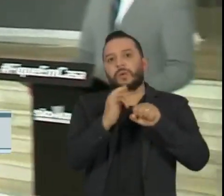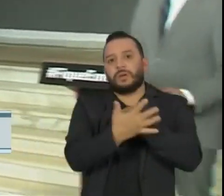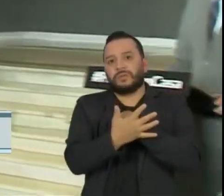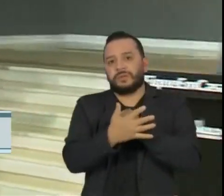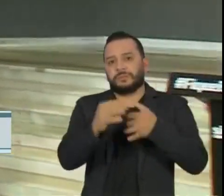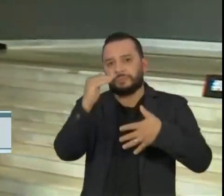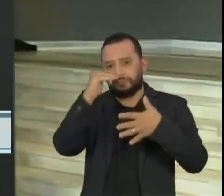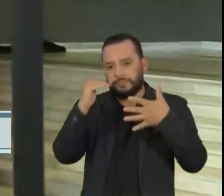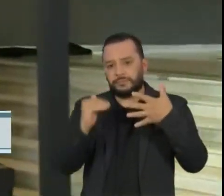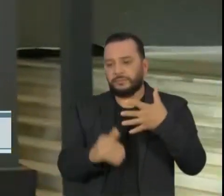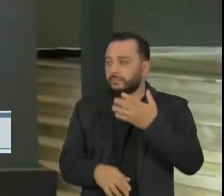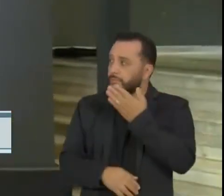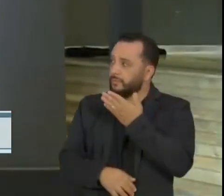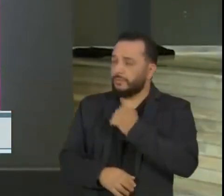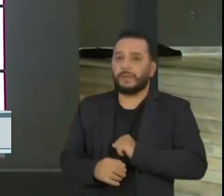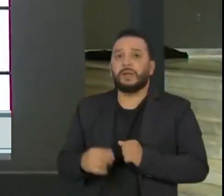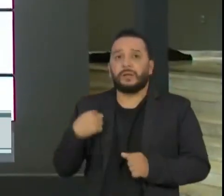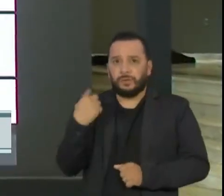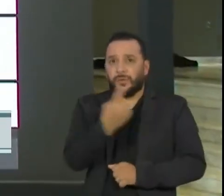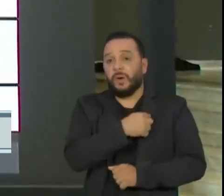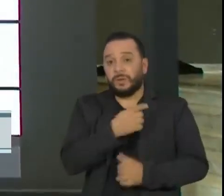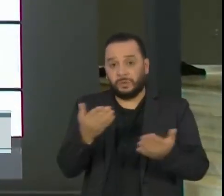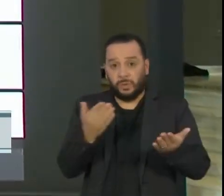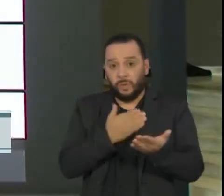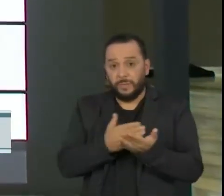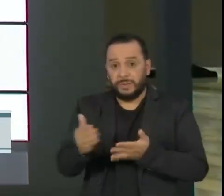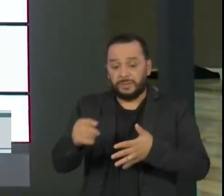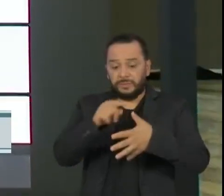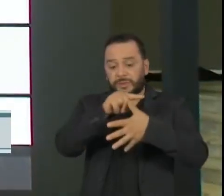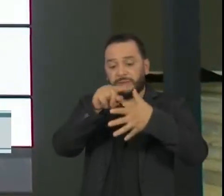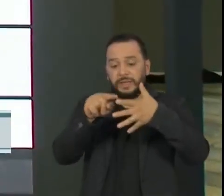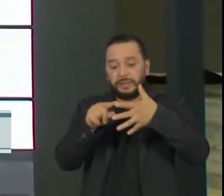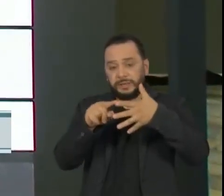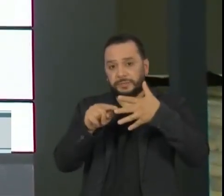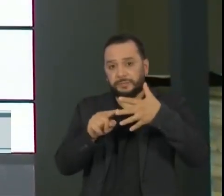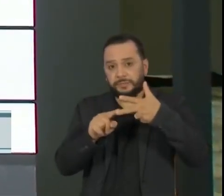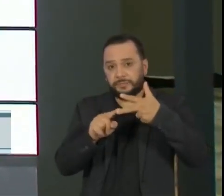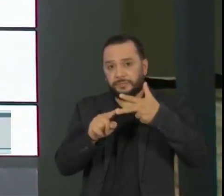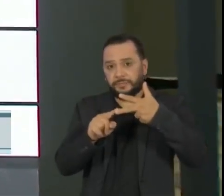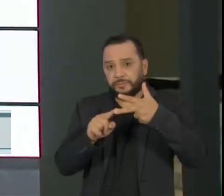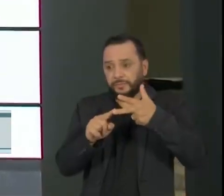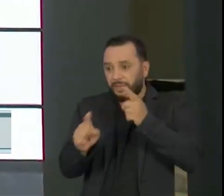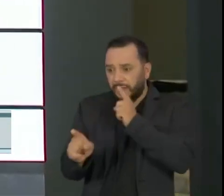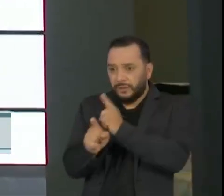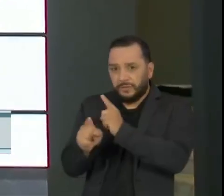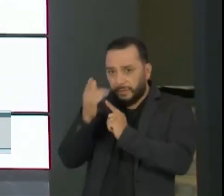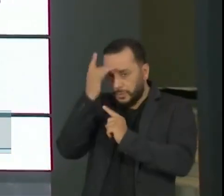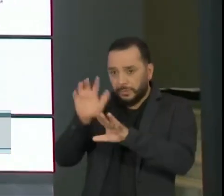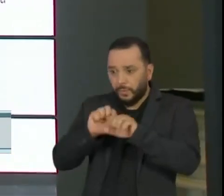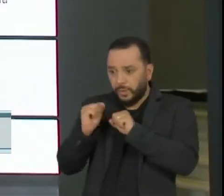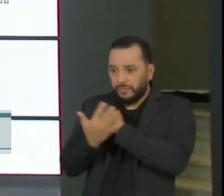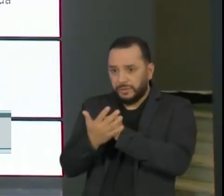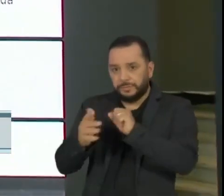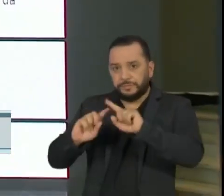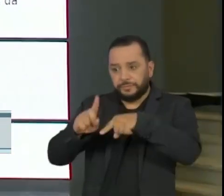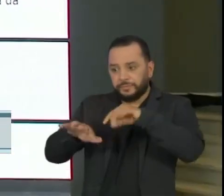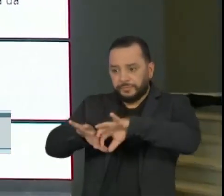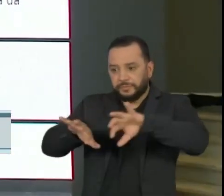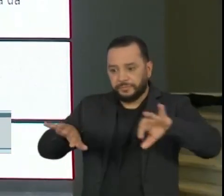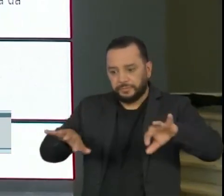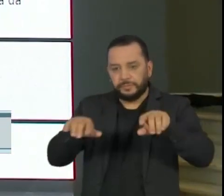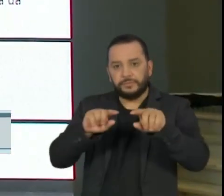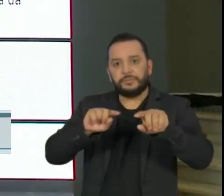e nós estamos trabalhando nos 3 primeiros pilares: identificar casos, isolar e